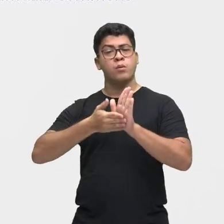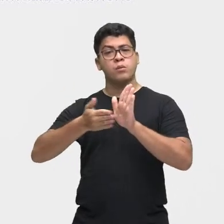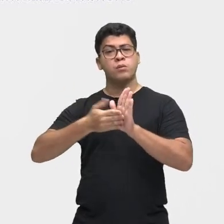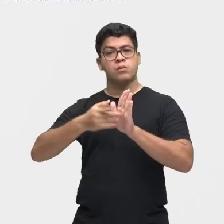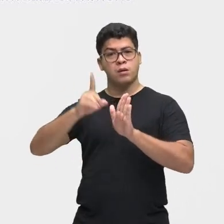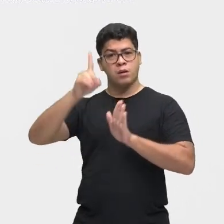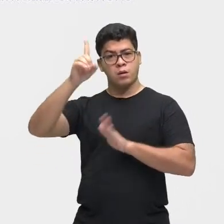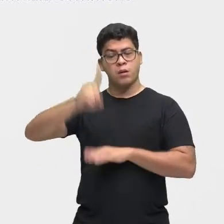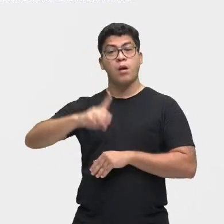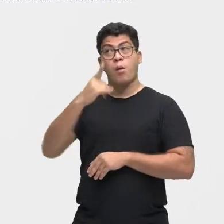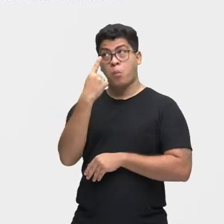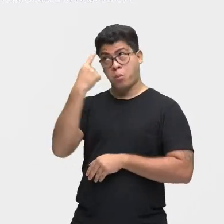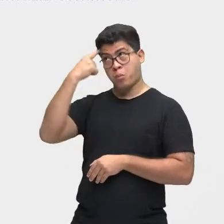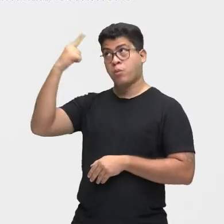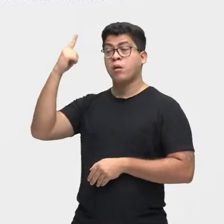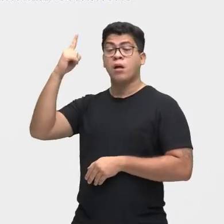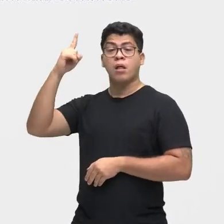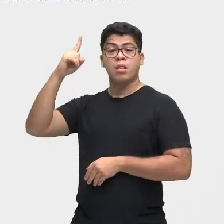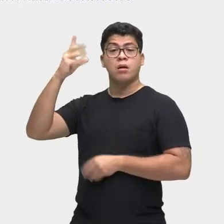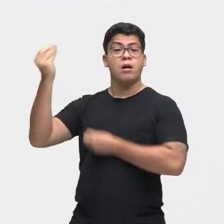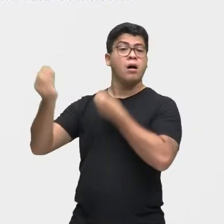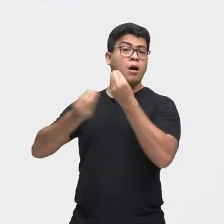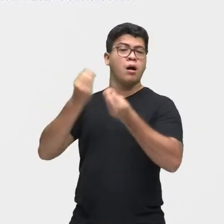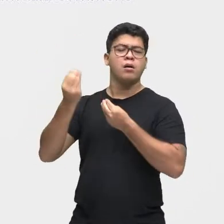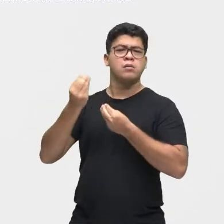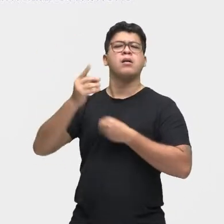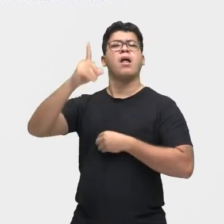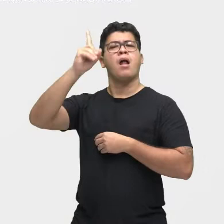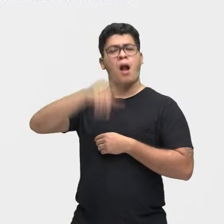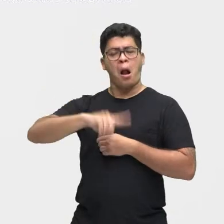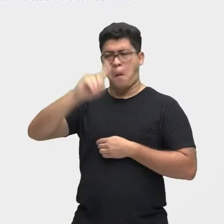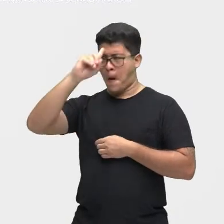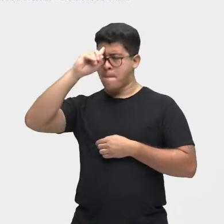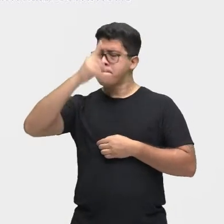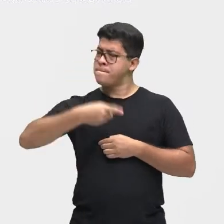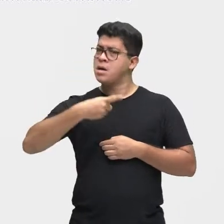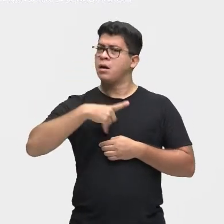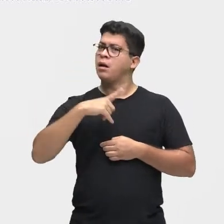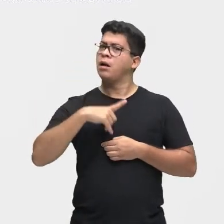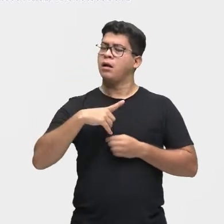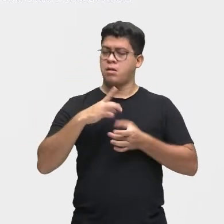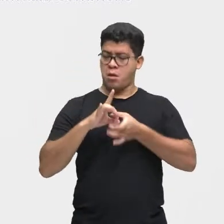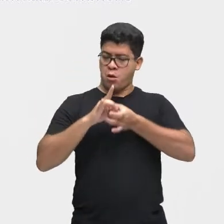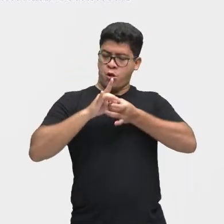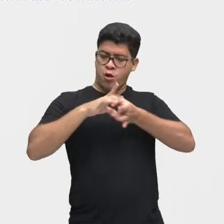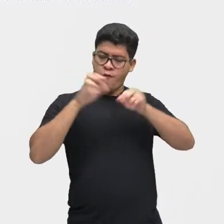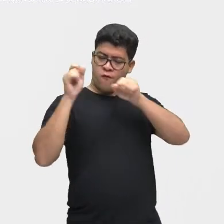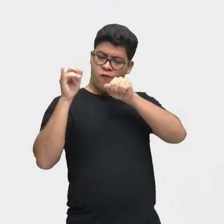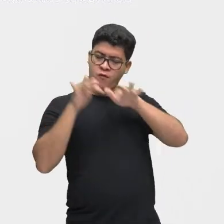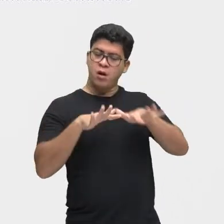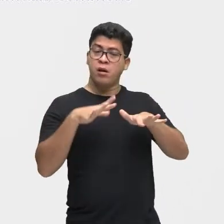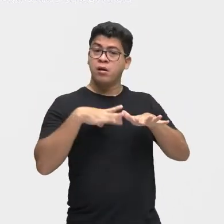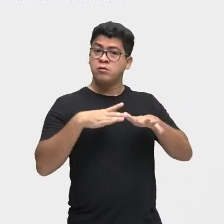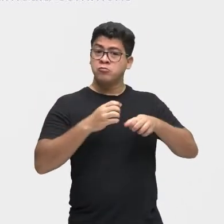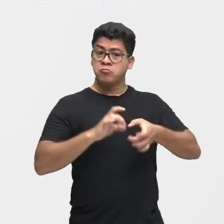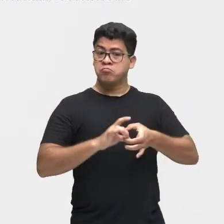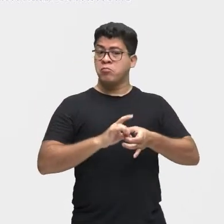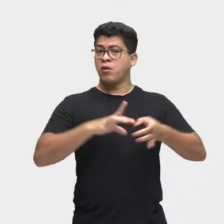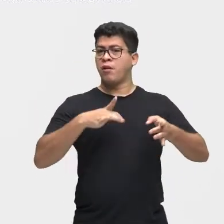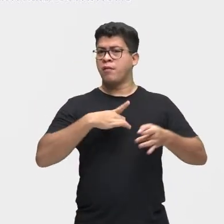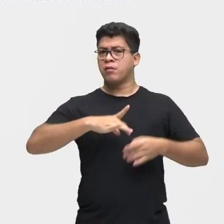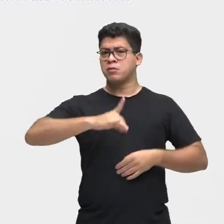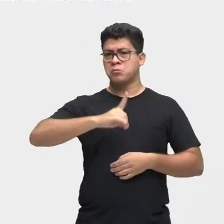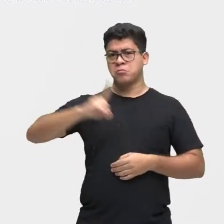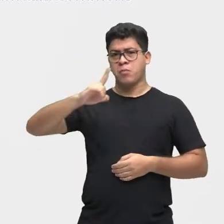rei viria de Deus. Então era Deus que determinava esta autoridade aí ao monarca, sendo sua pessoa